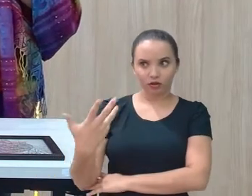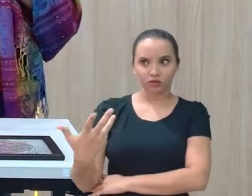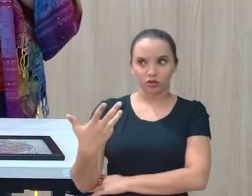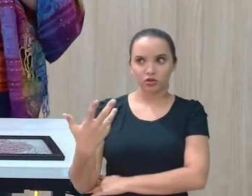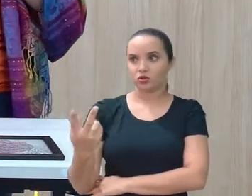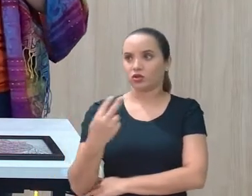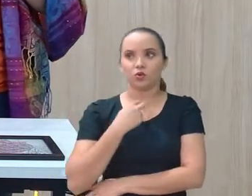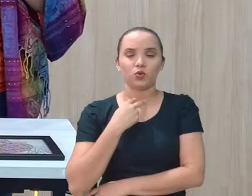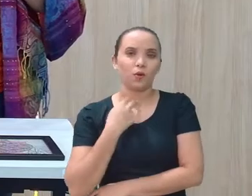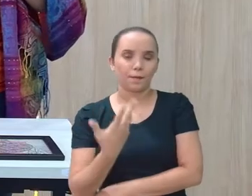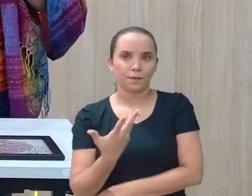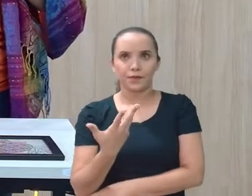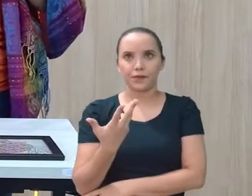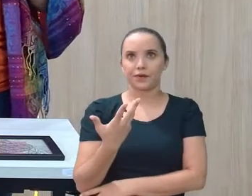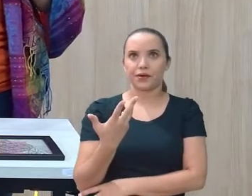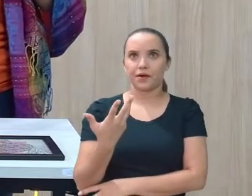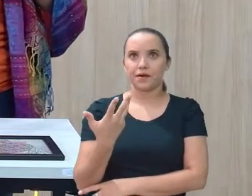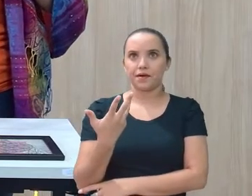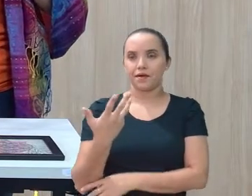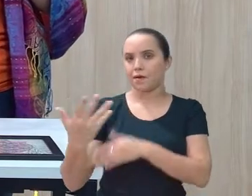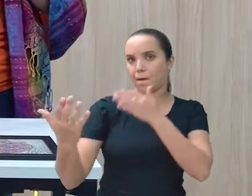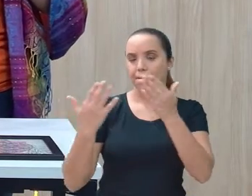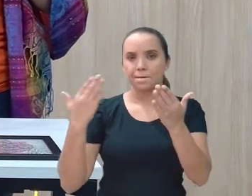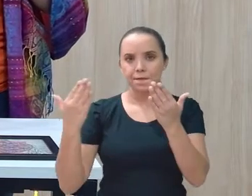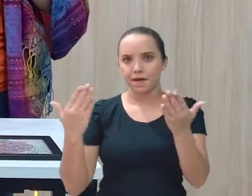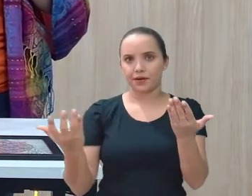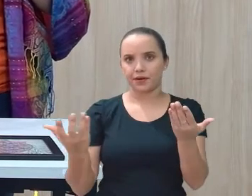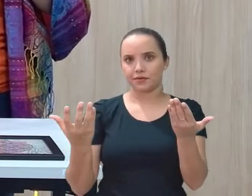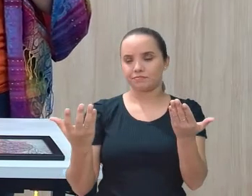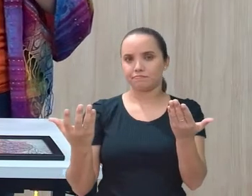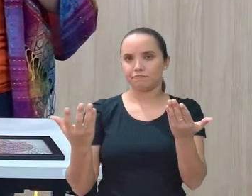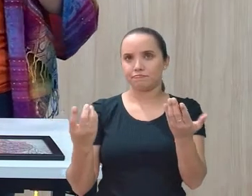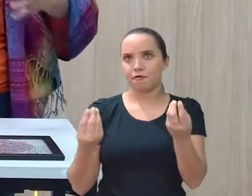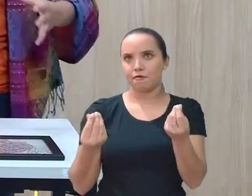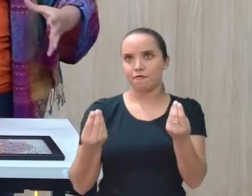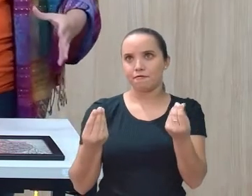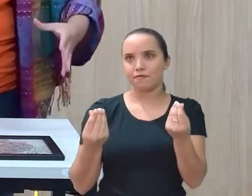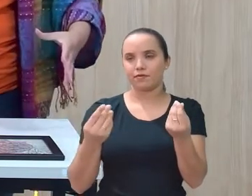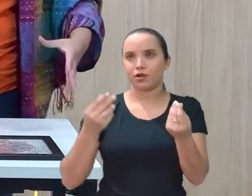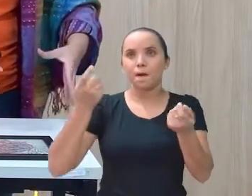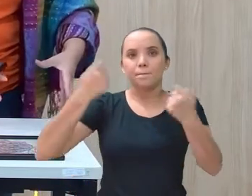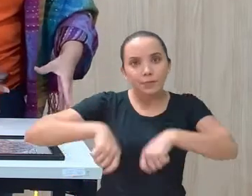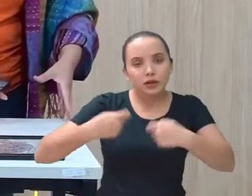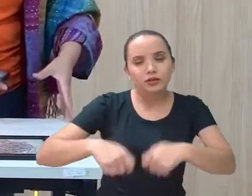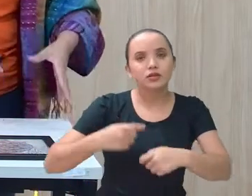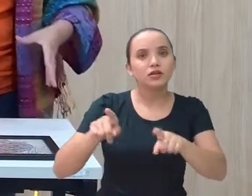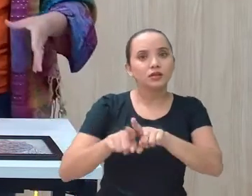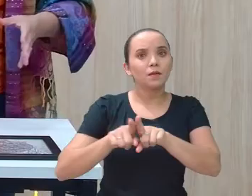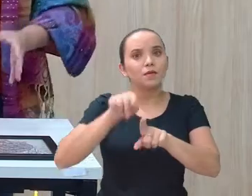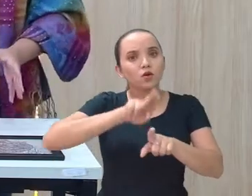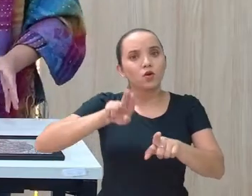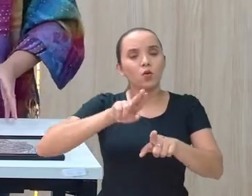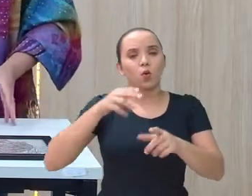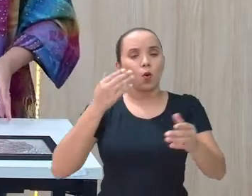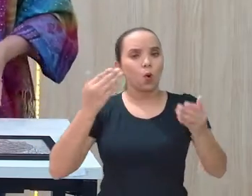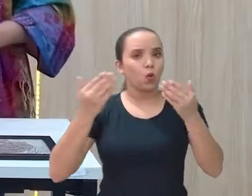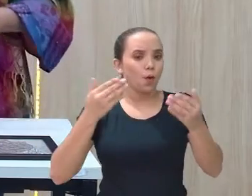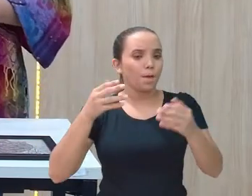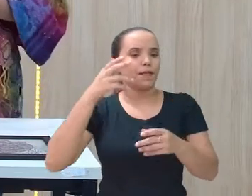não pode ser medido de forma que não leve em consideração o material,